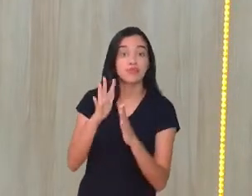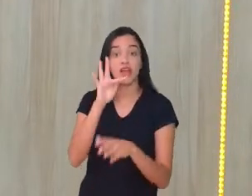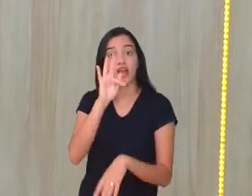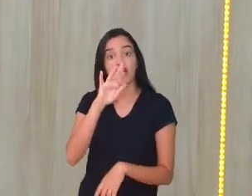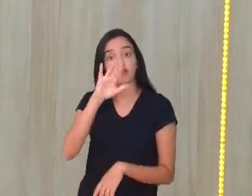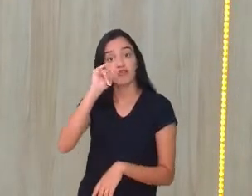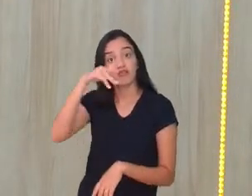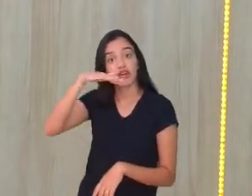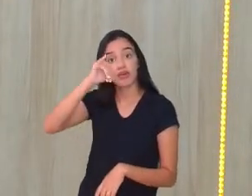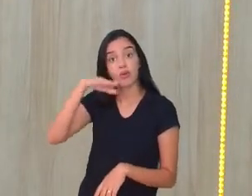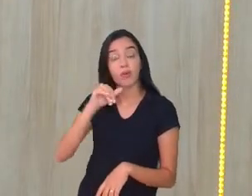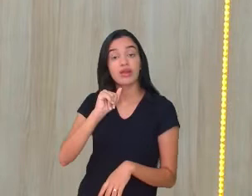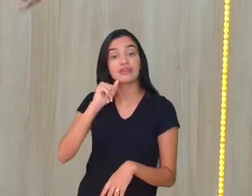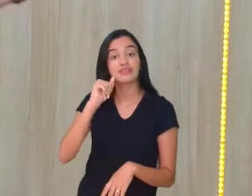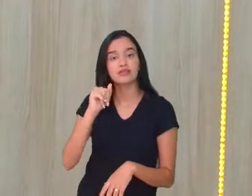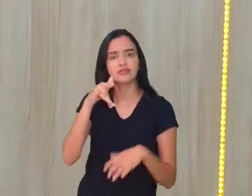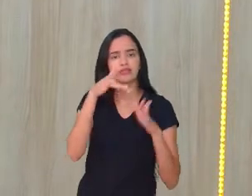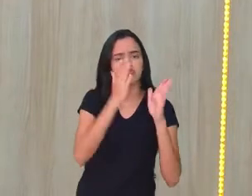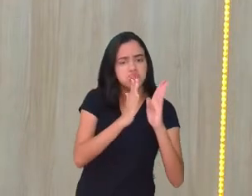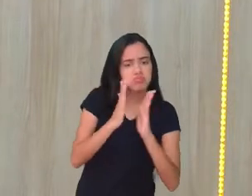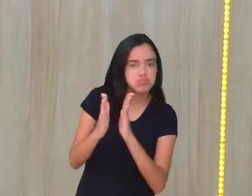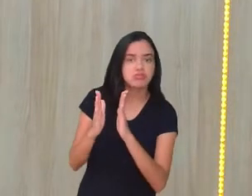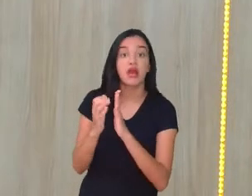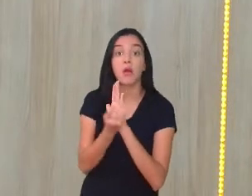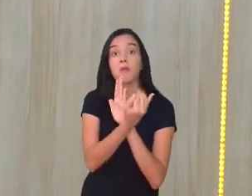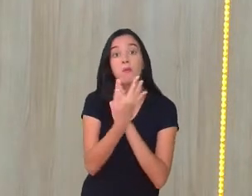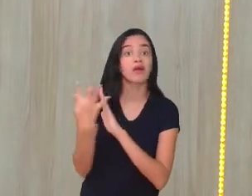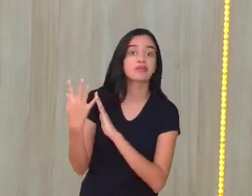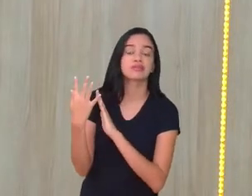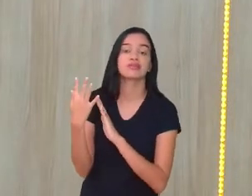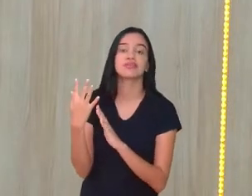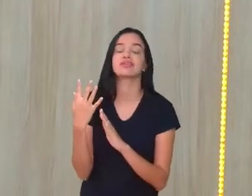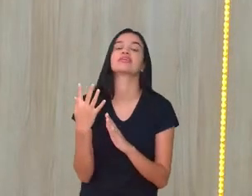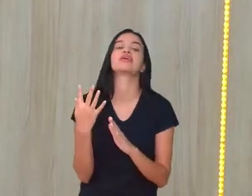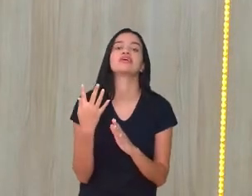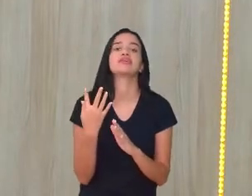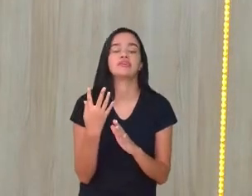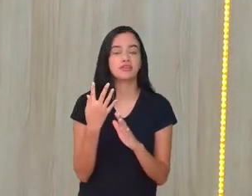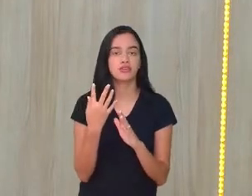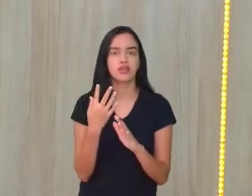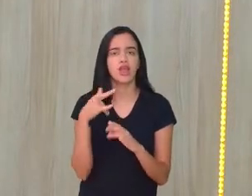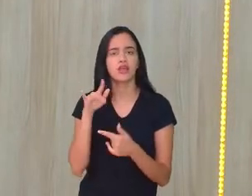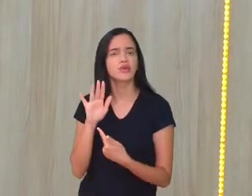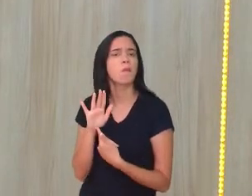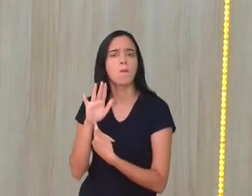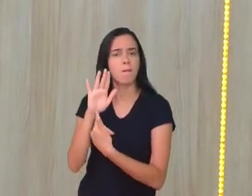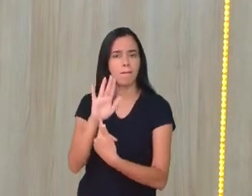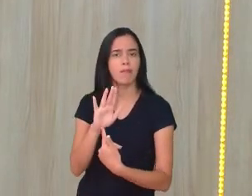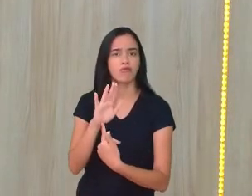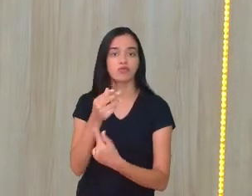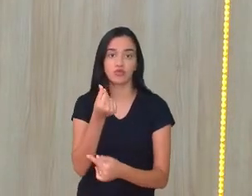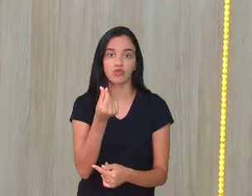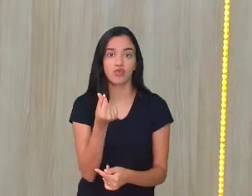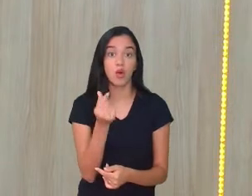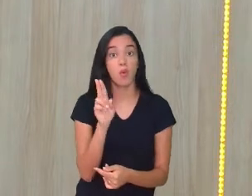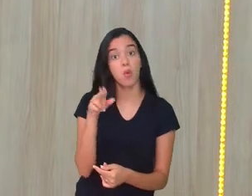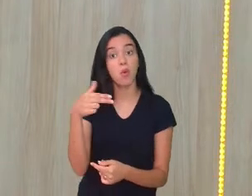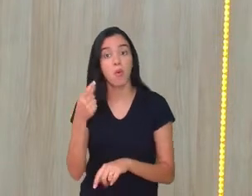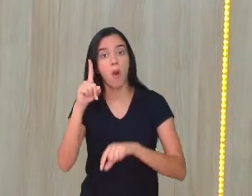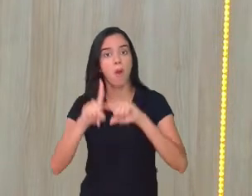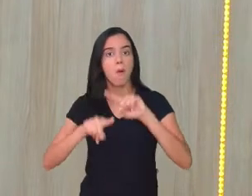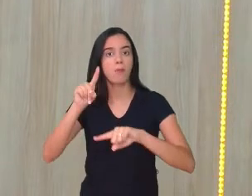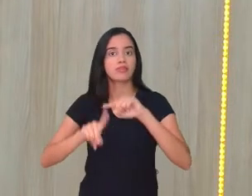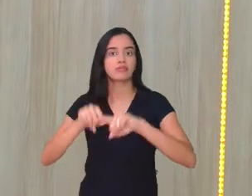absoluta. Então, o que é frequência absoluta? É a quantidade de vezes que aparece determinado valor ou